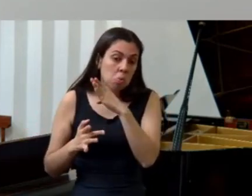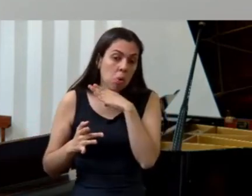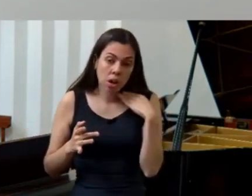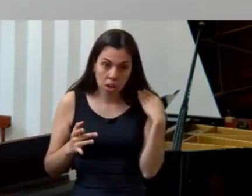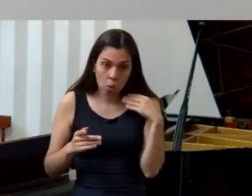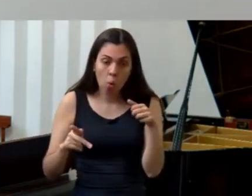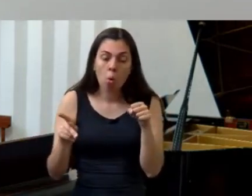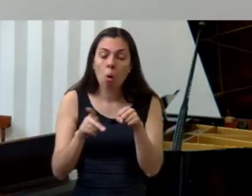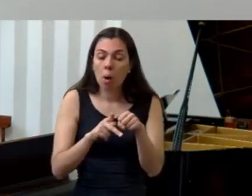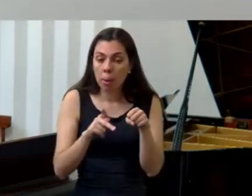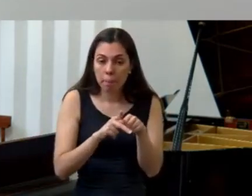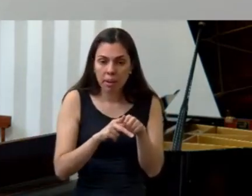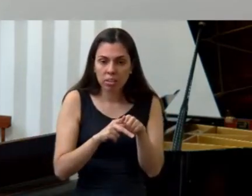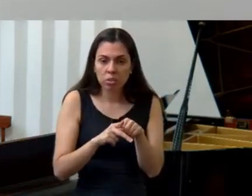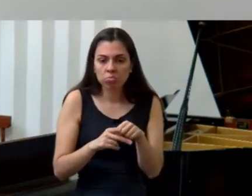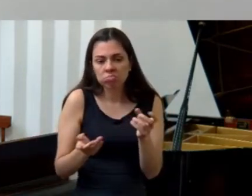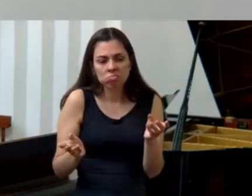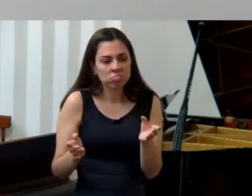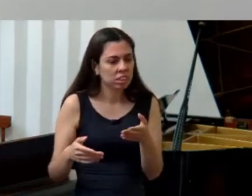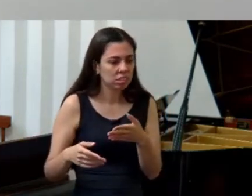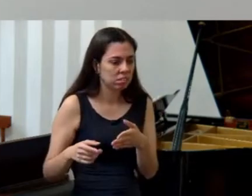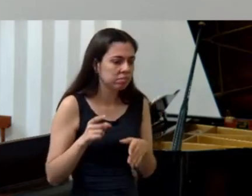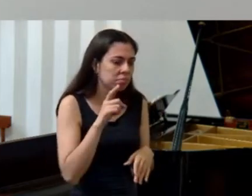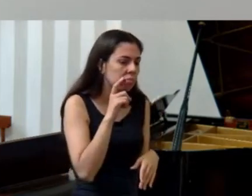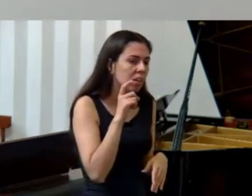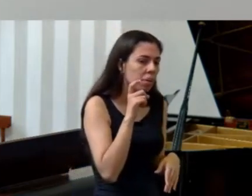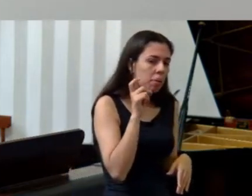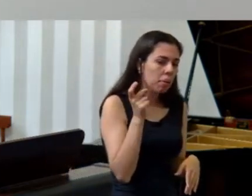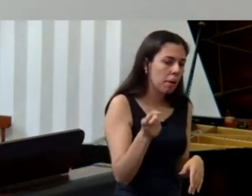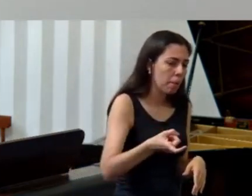Vai fazer o que eu te chamei para fazer.